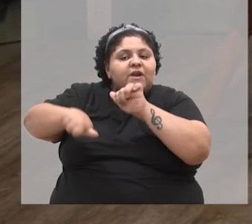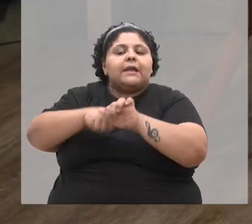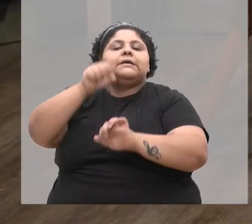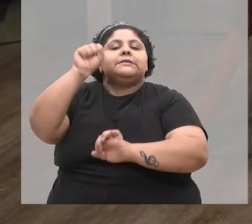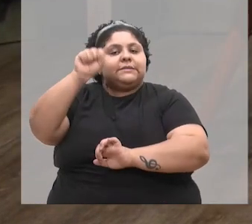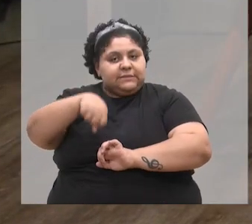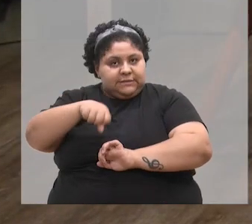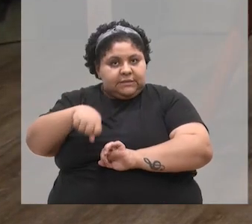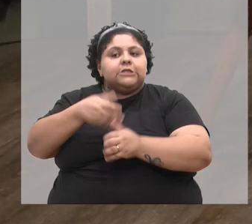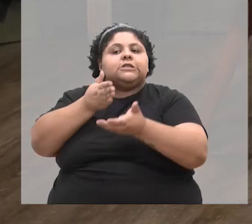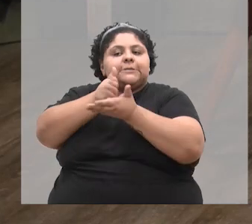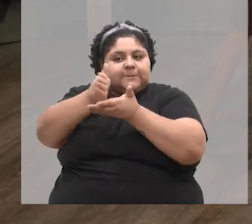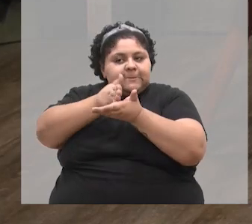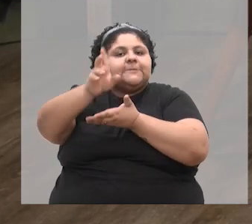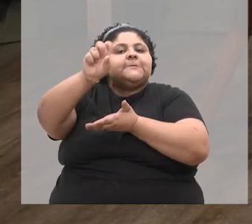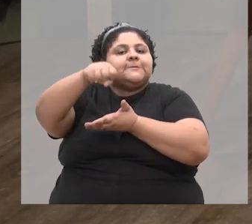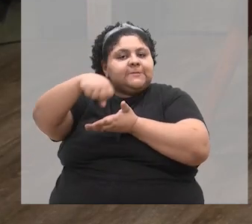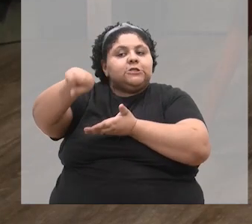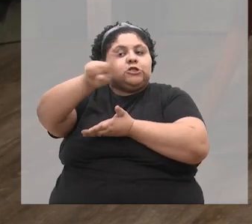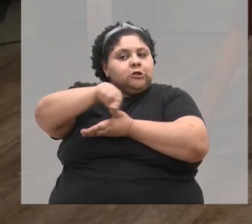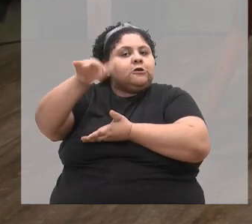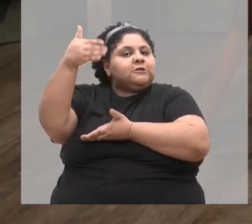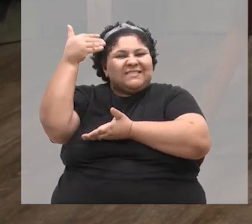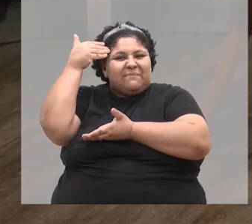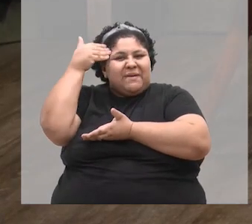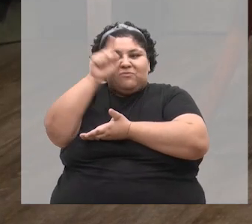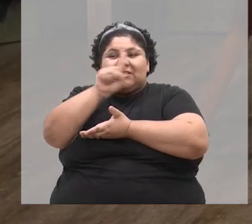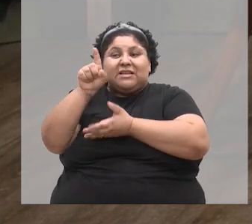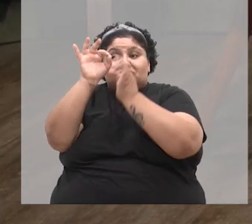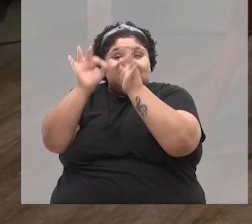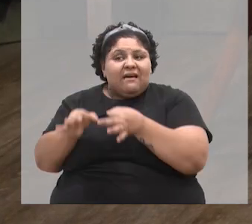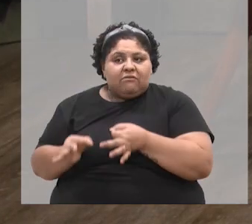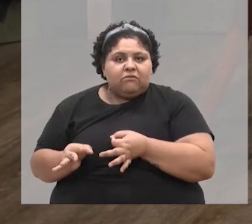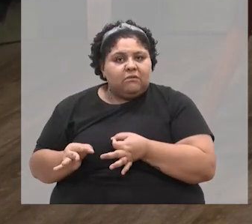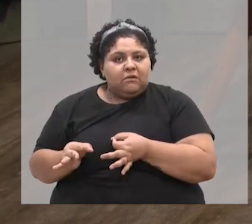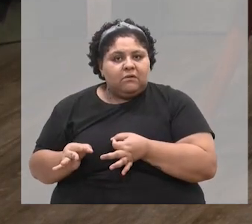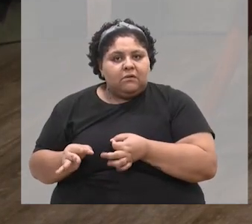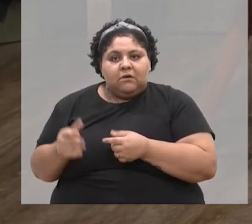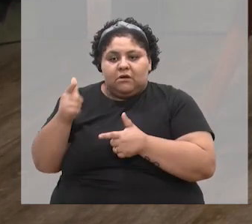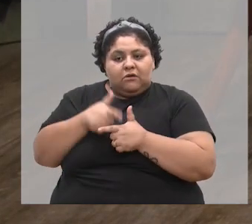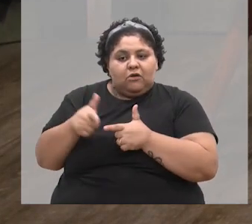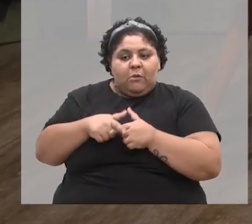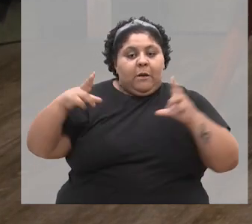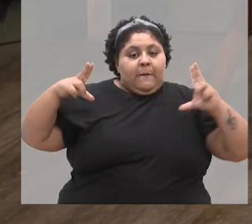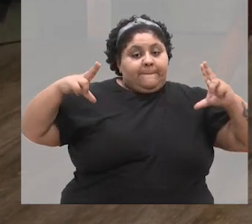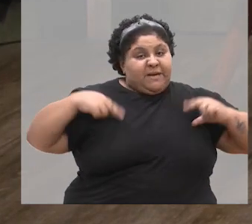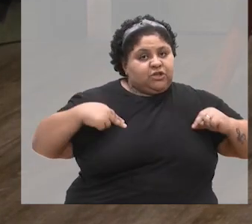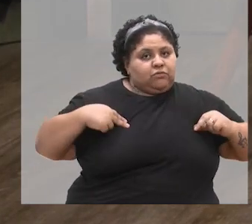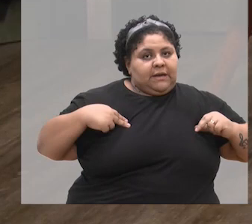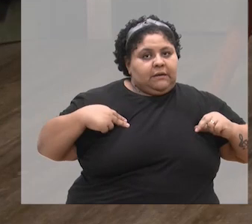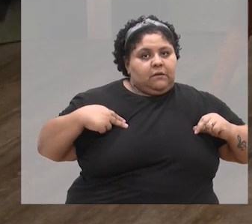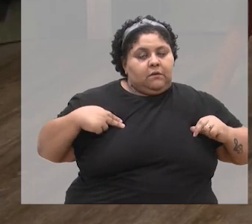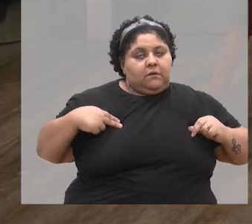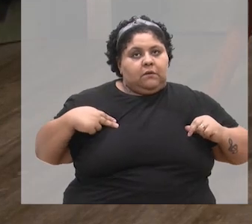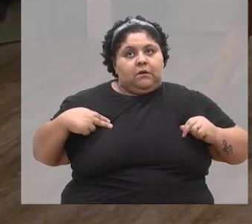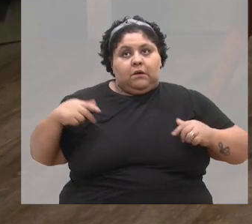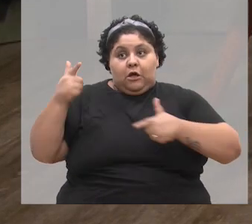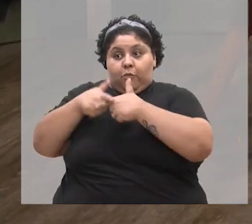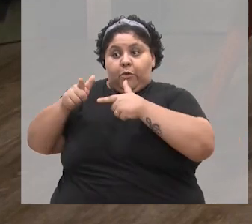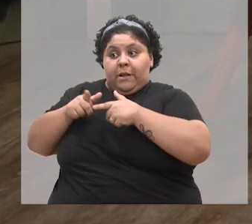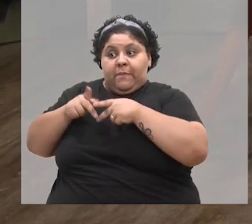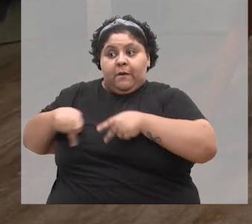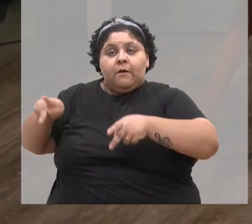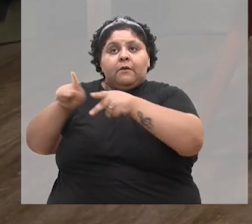é de dizer, sim, a gente mete a colher, sim, nós sabemos que isso não é certo, sim, nós sabemos que não é um problema privado, é um